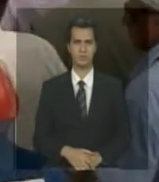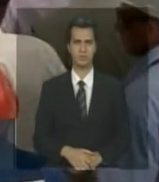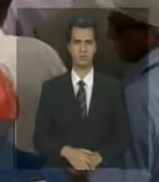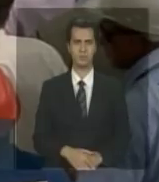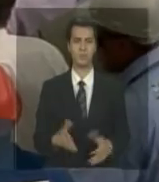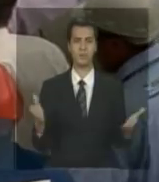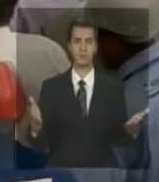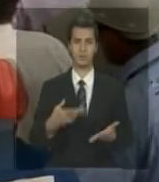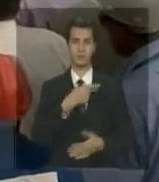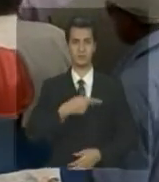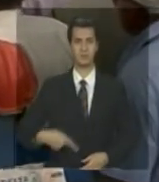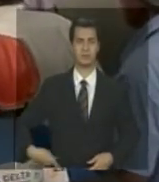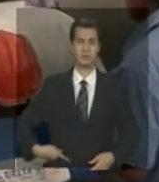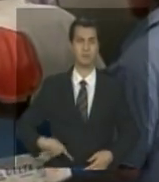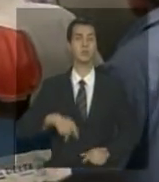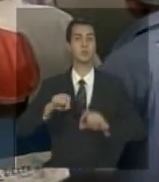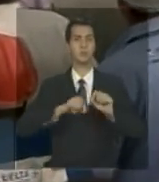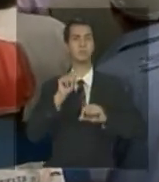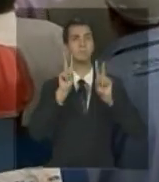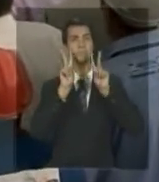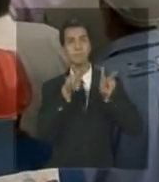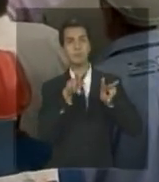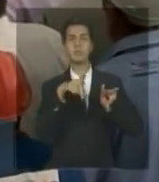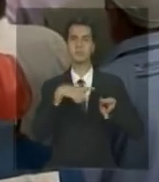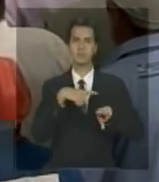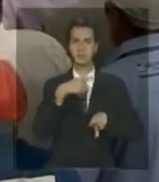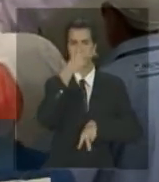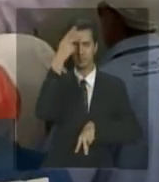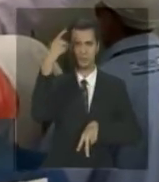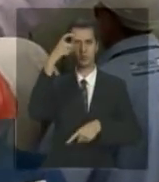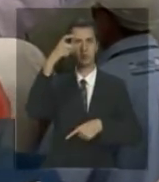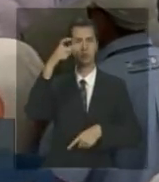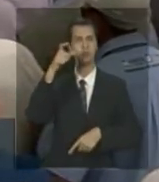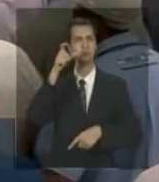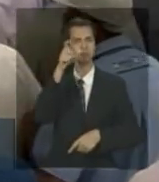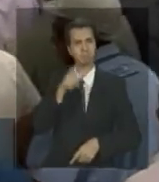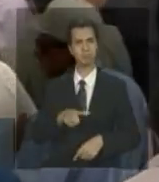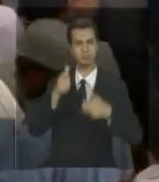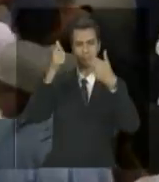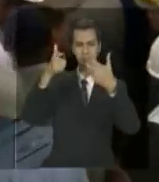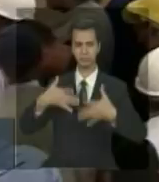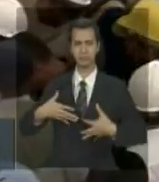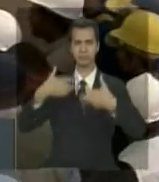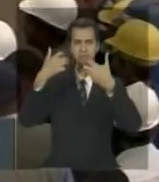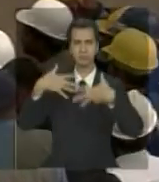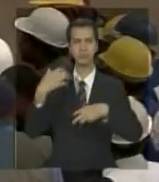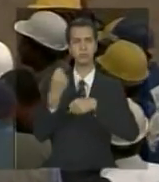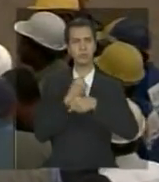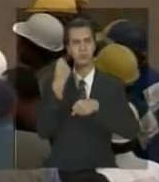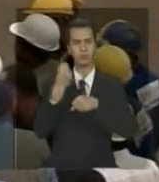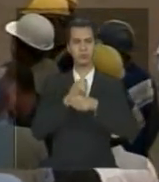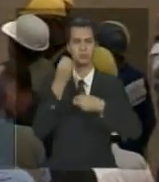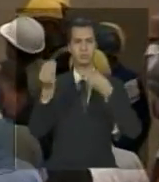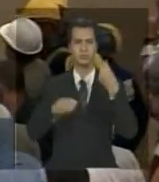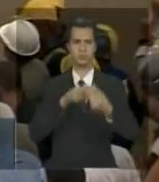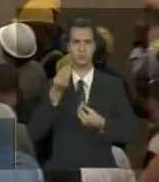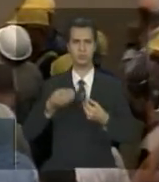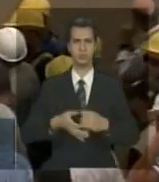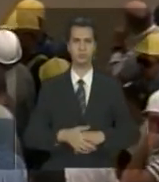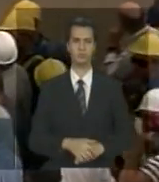Ela está aí recebendo explicações da obra pelos engenheiros, pelos